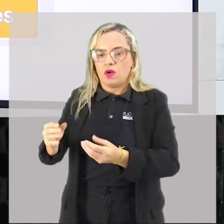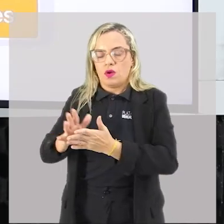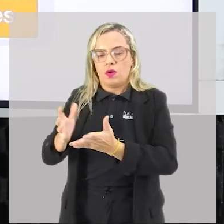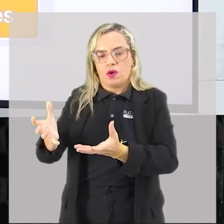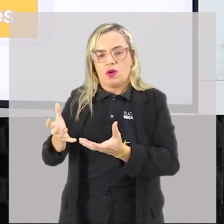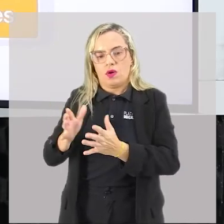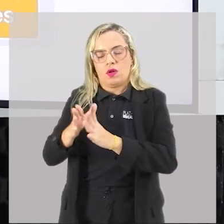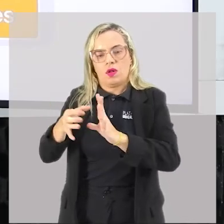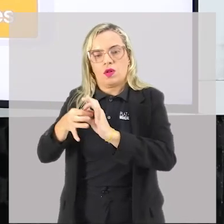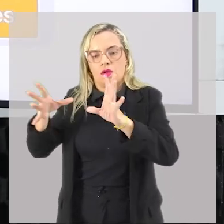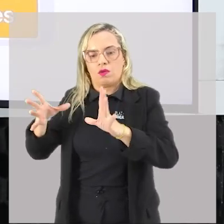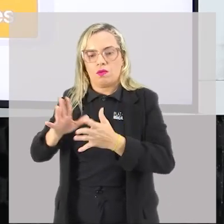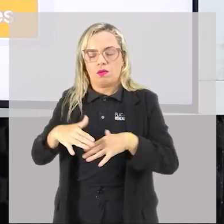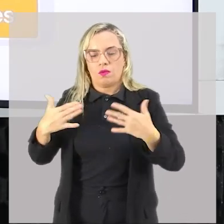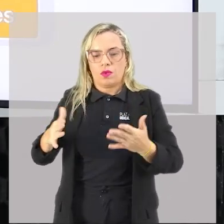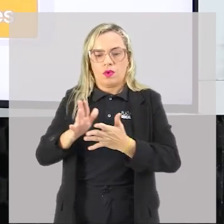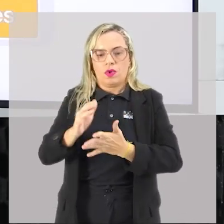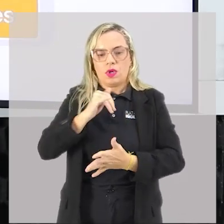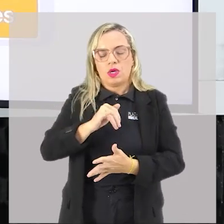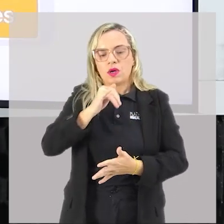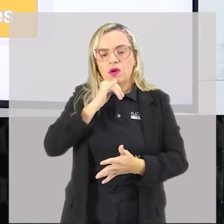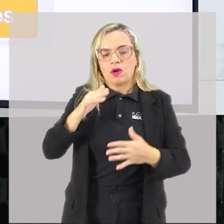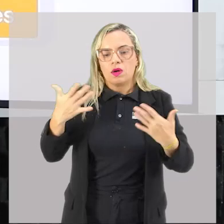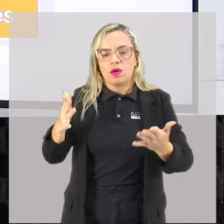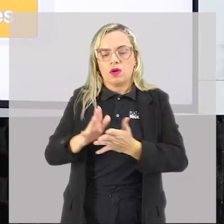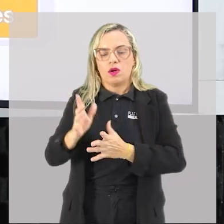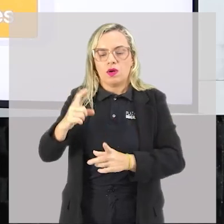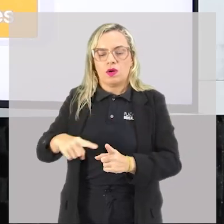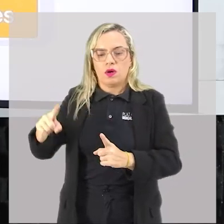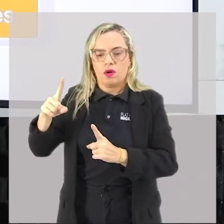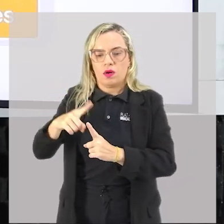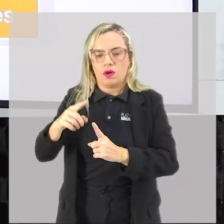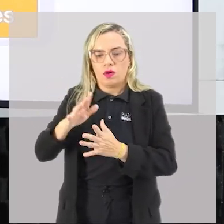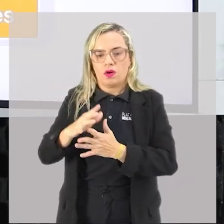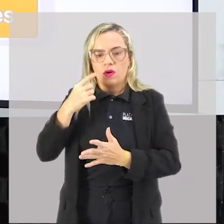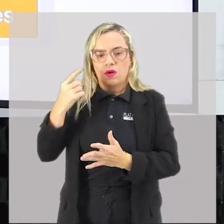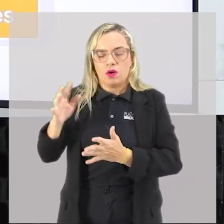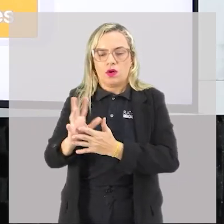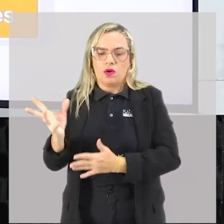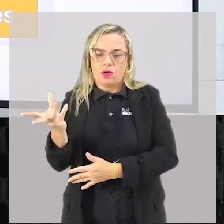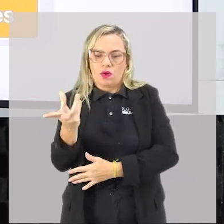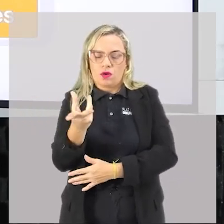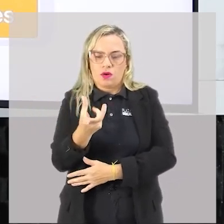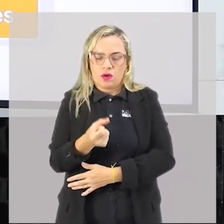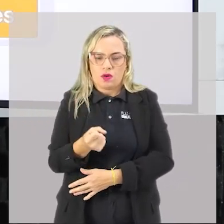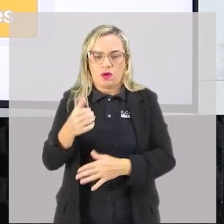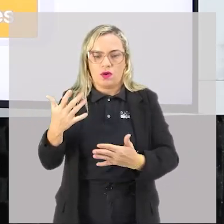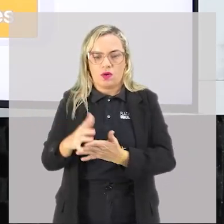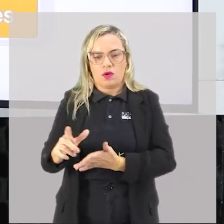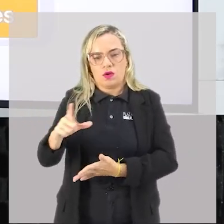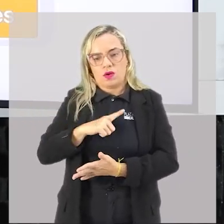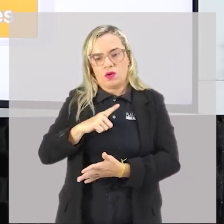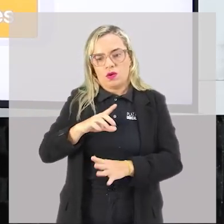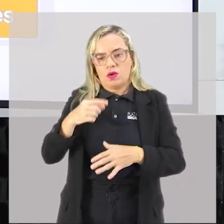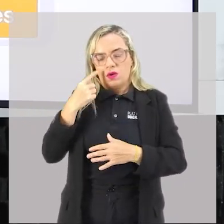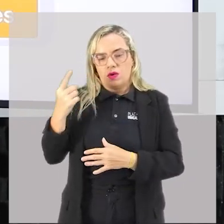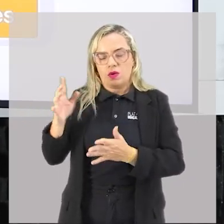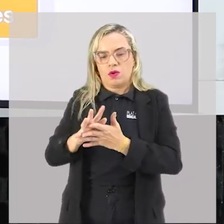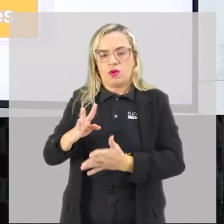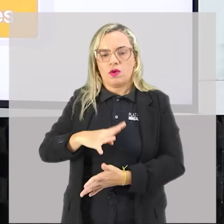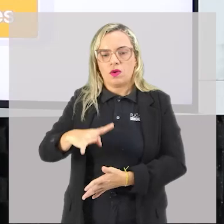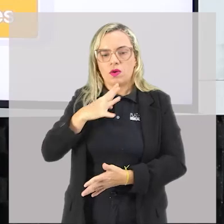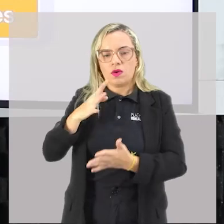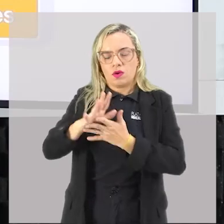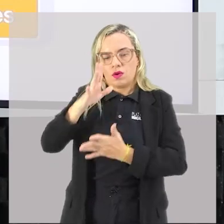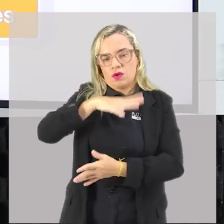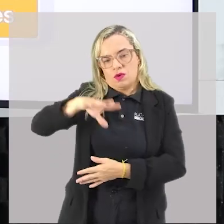sendo disponibilizado. Então, por exemplo, que tipo de skills, que tipo de habilidades, que tipo de knowledge, que tipo de